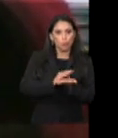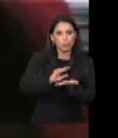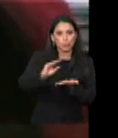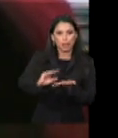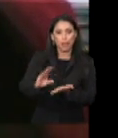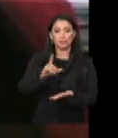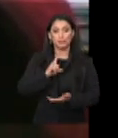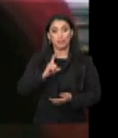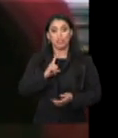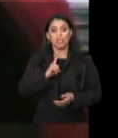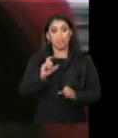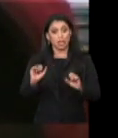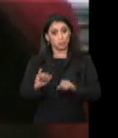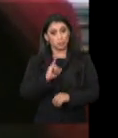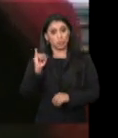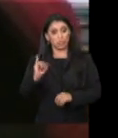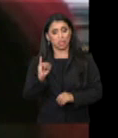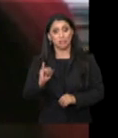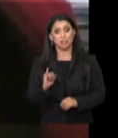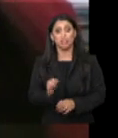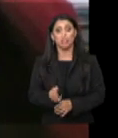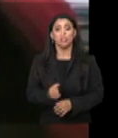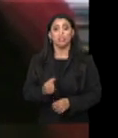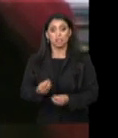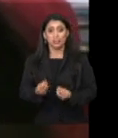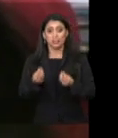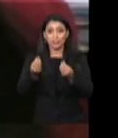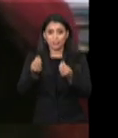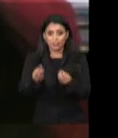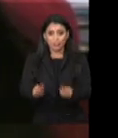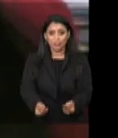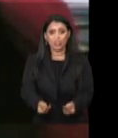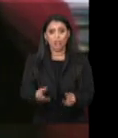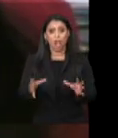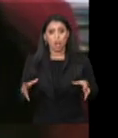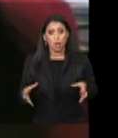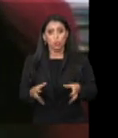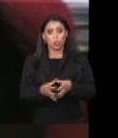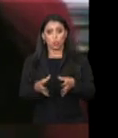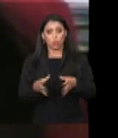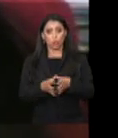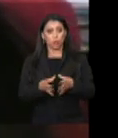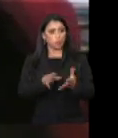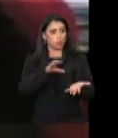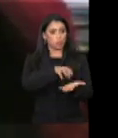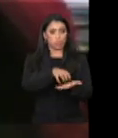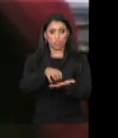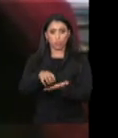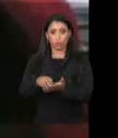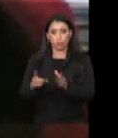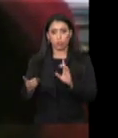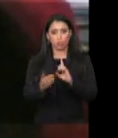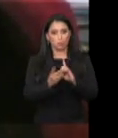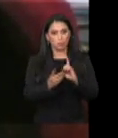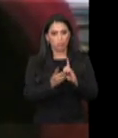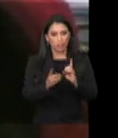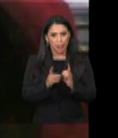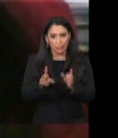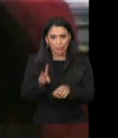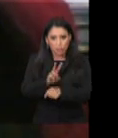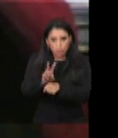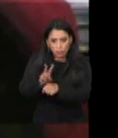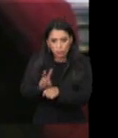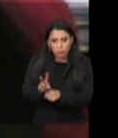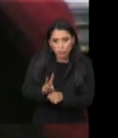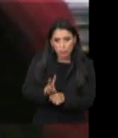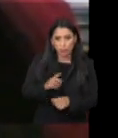a importância de fortalecer e garantir a criação de mais comitês setoriais de acompanhamento e monitoramento da política